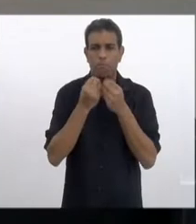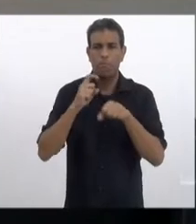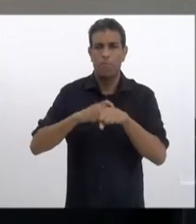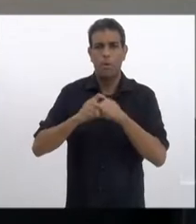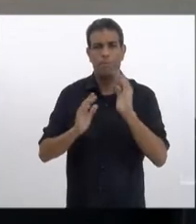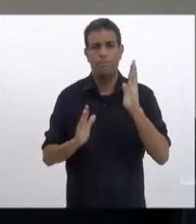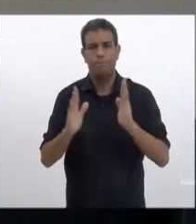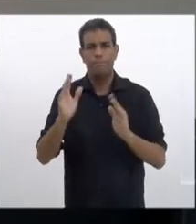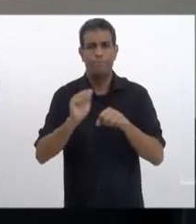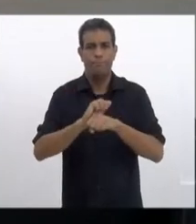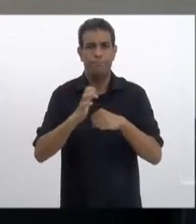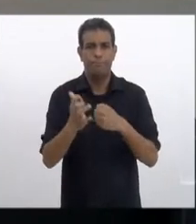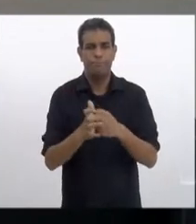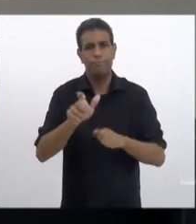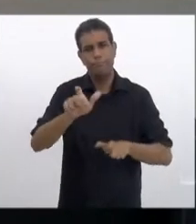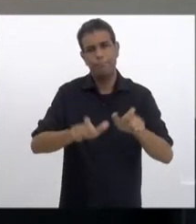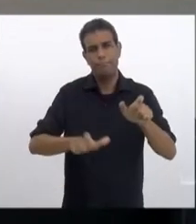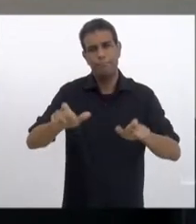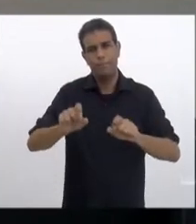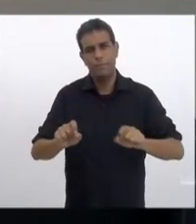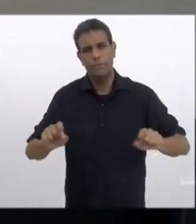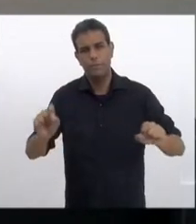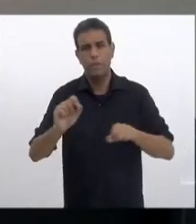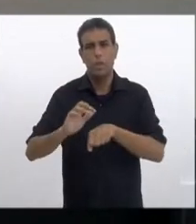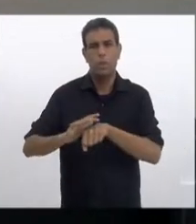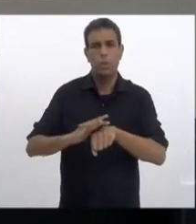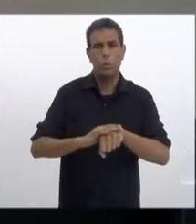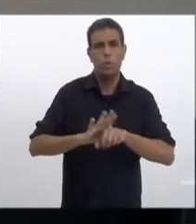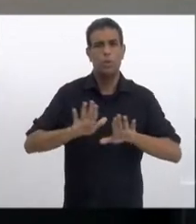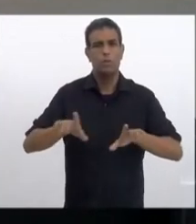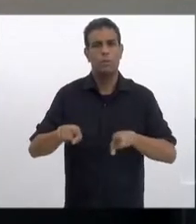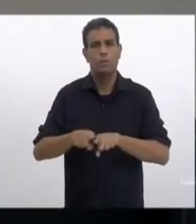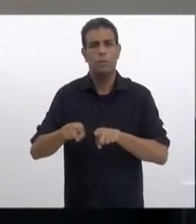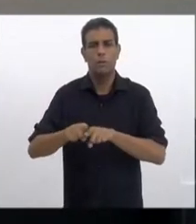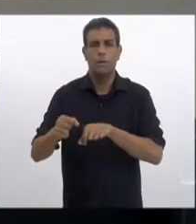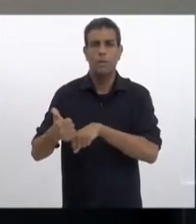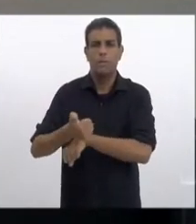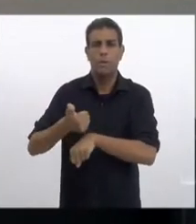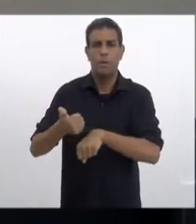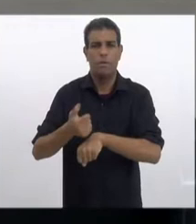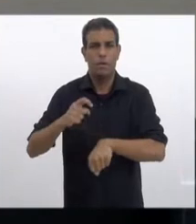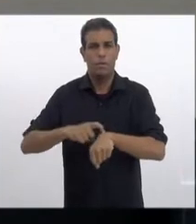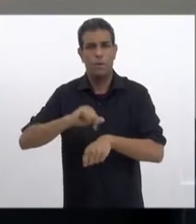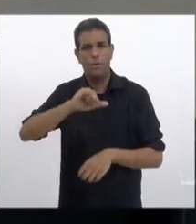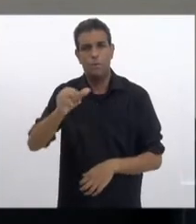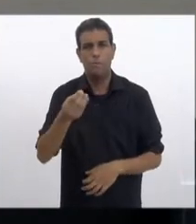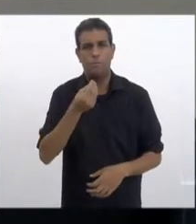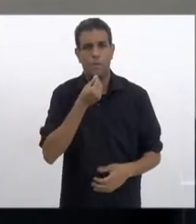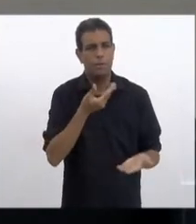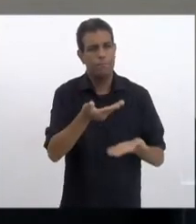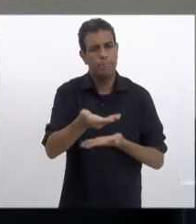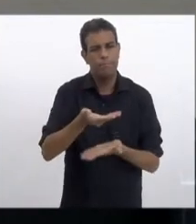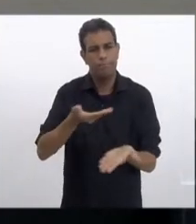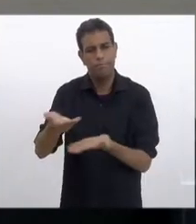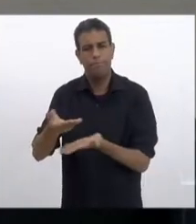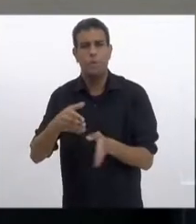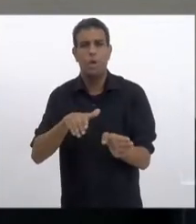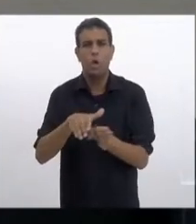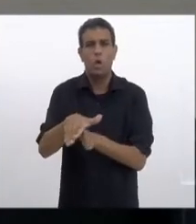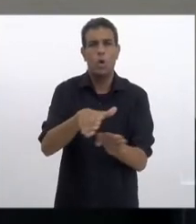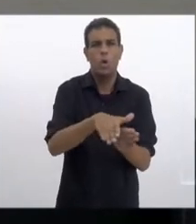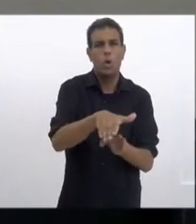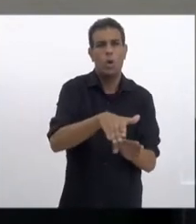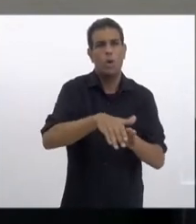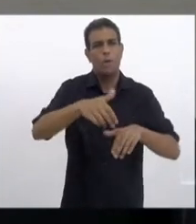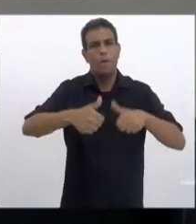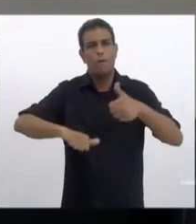para que o usuário de drogas significa que os profissionais de saúde podem agora oferecer aconselhamento ou